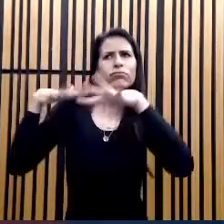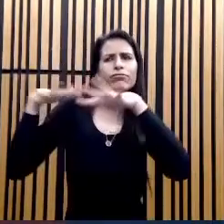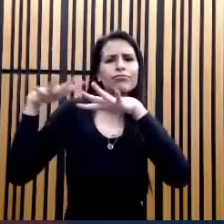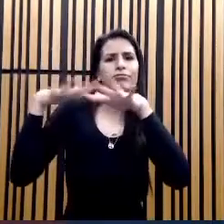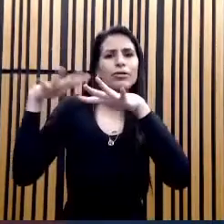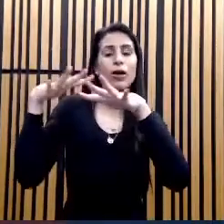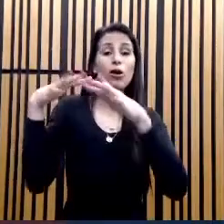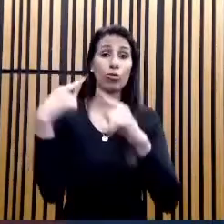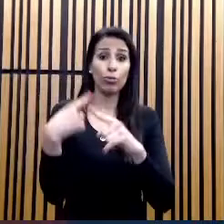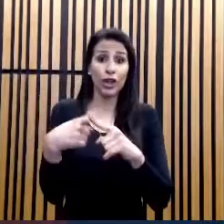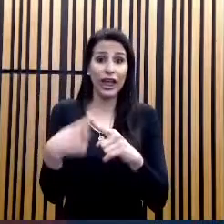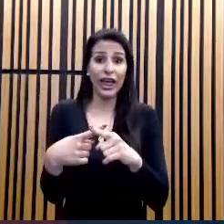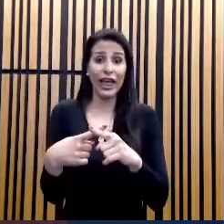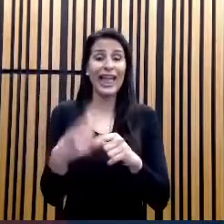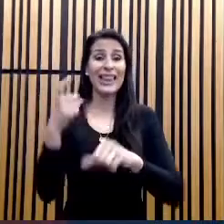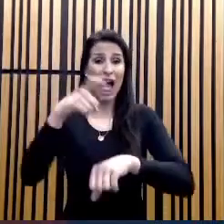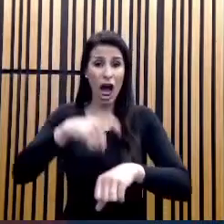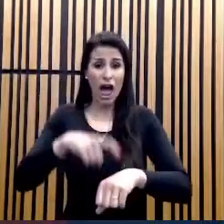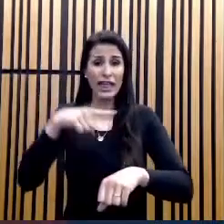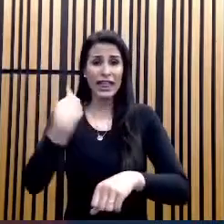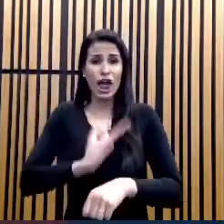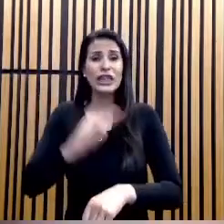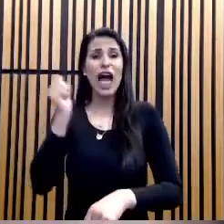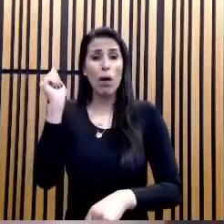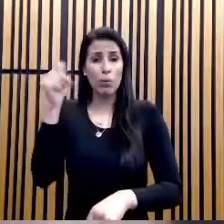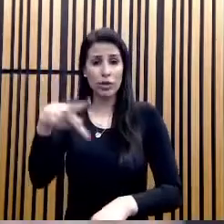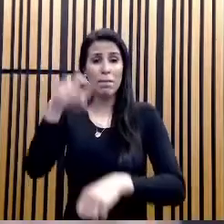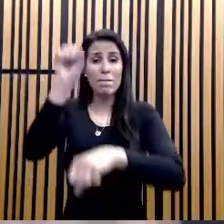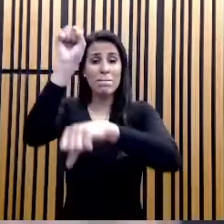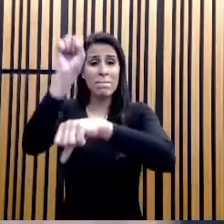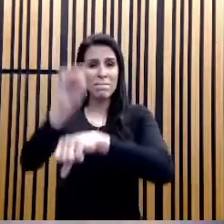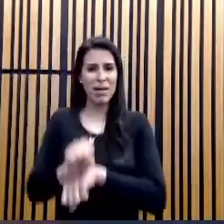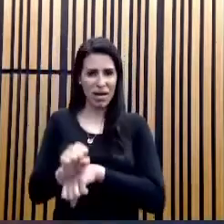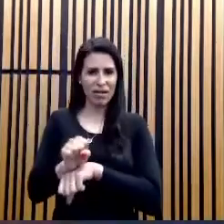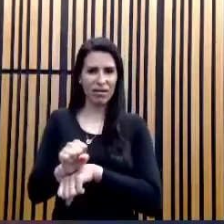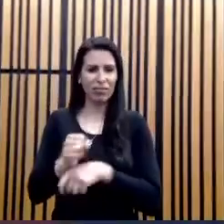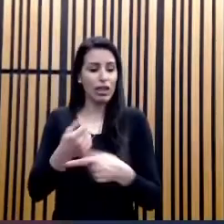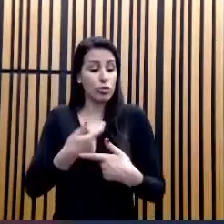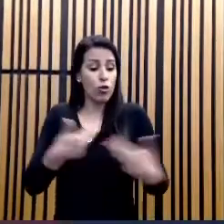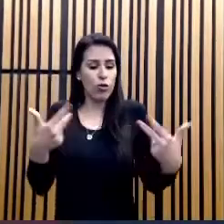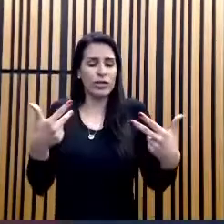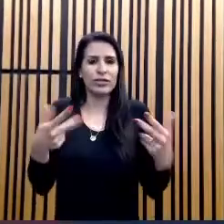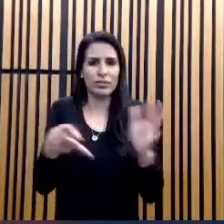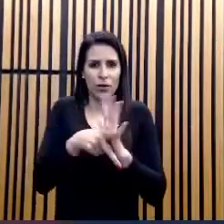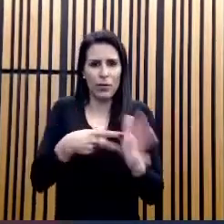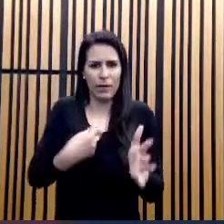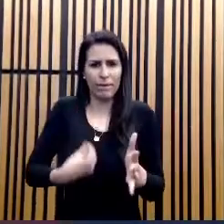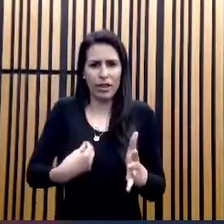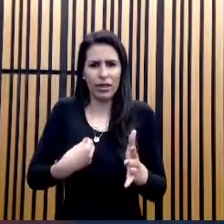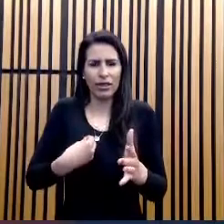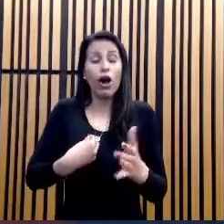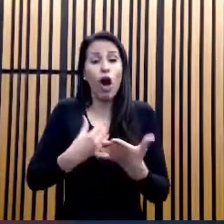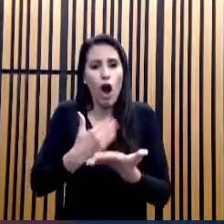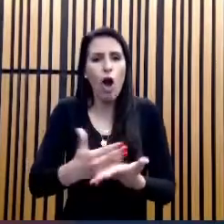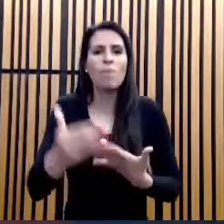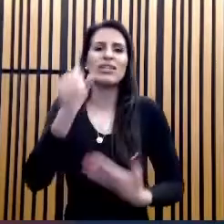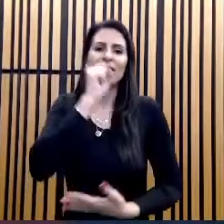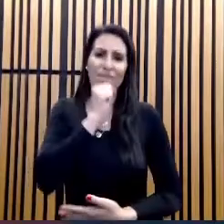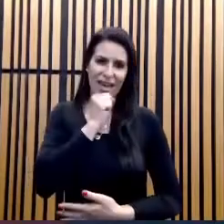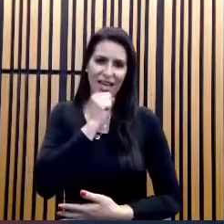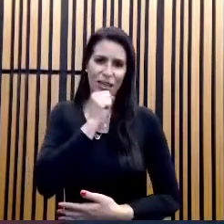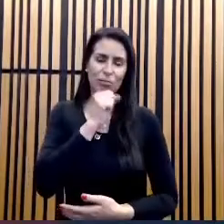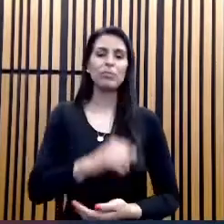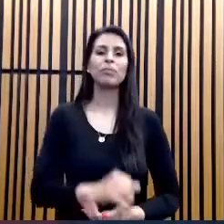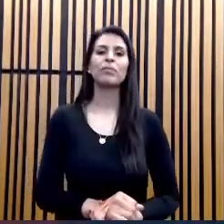gente para, que a gente se aposenta da gente envelhece. Antes mesmo